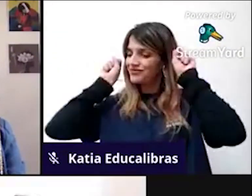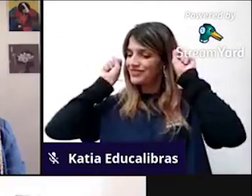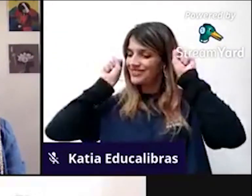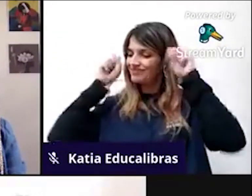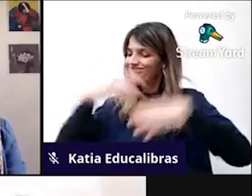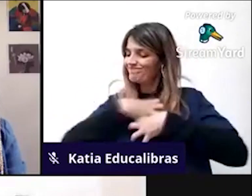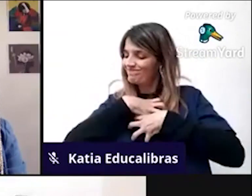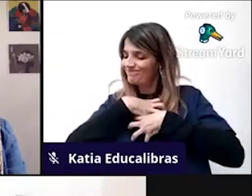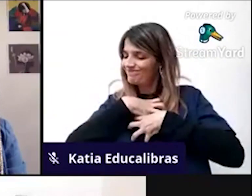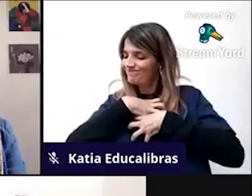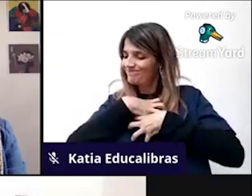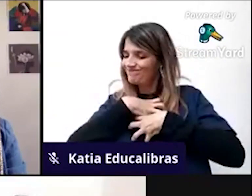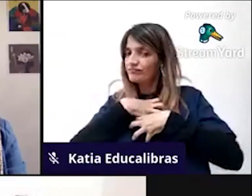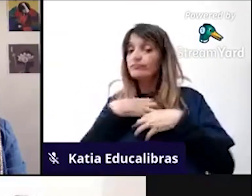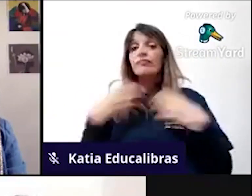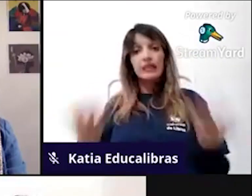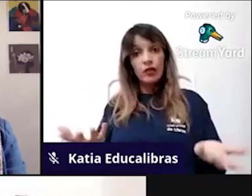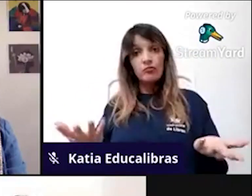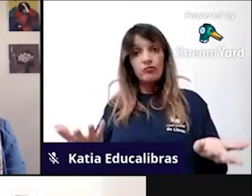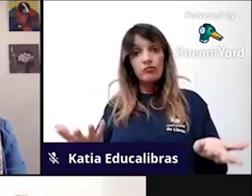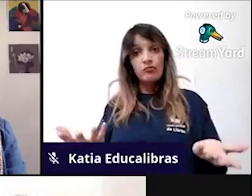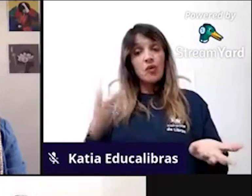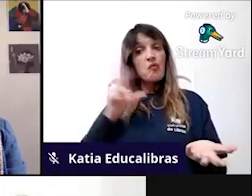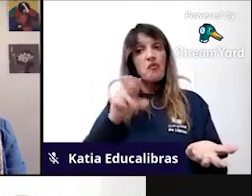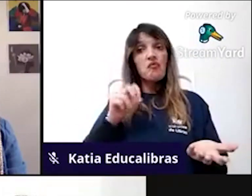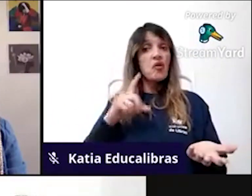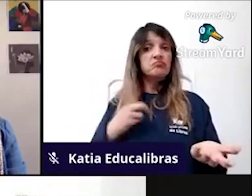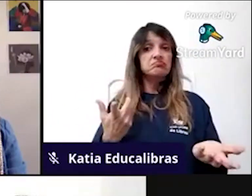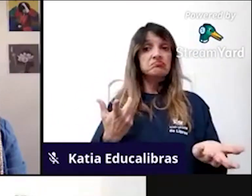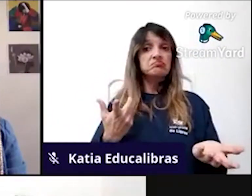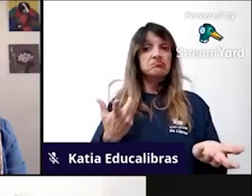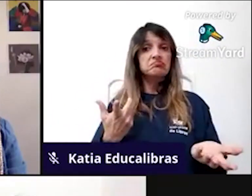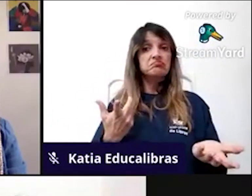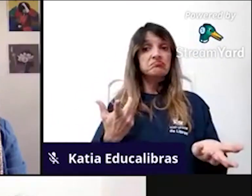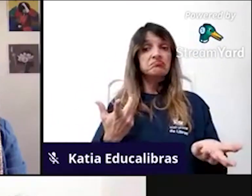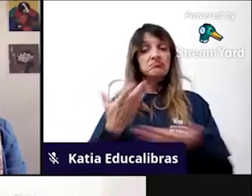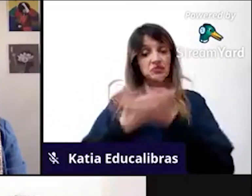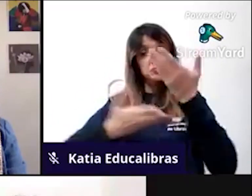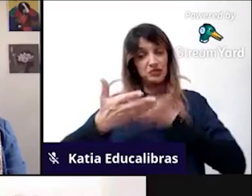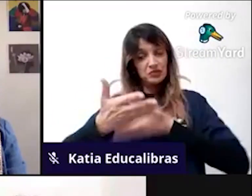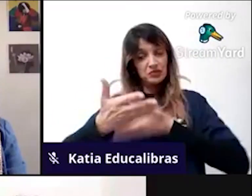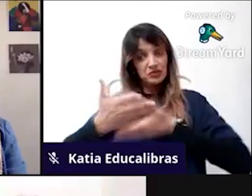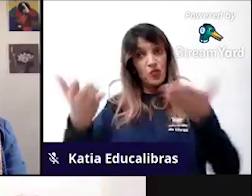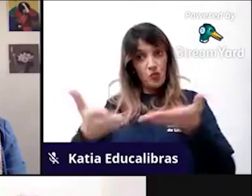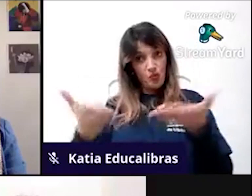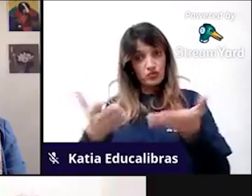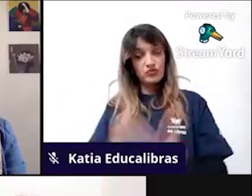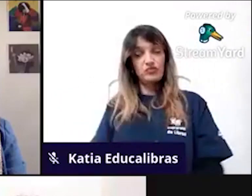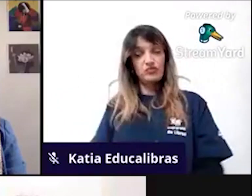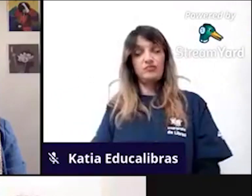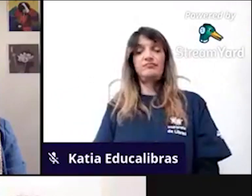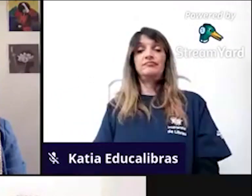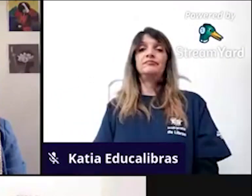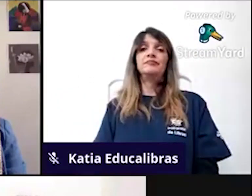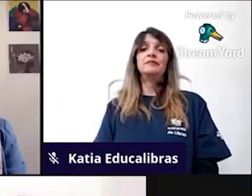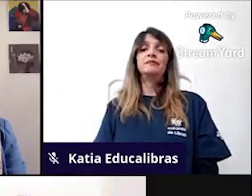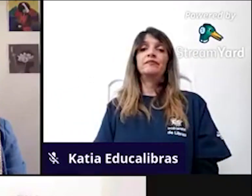E aí ele saiu com essa ideia que eu quero compartilhar com vocês como encerramento da minha fala.